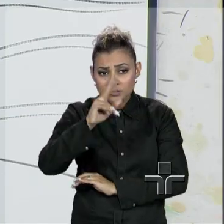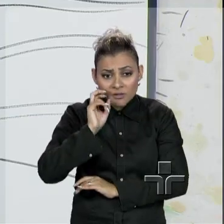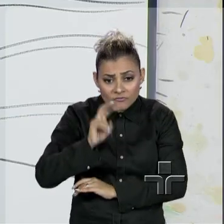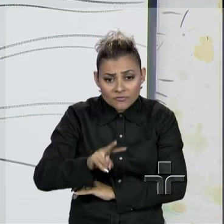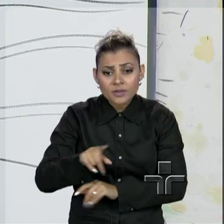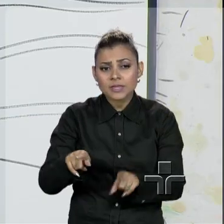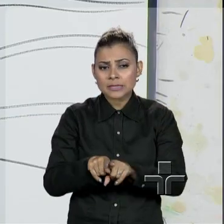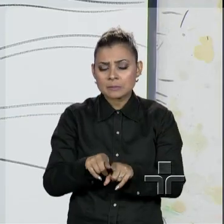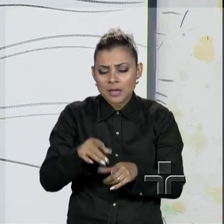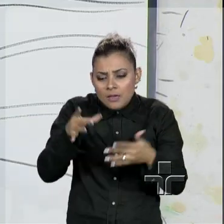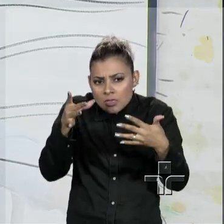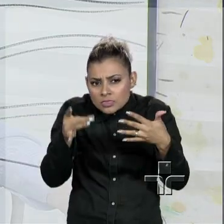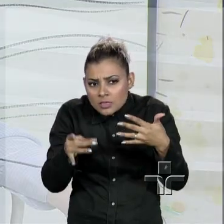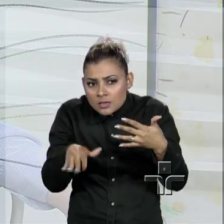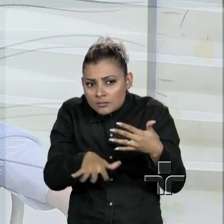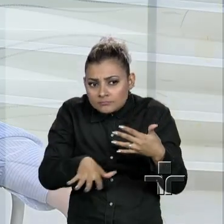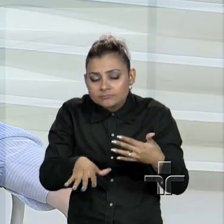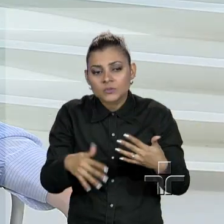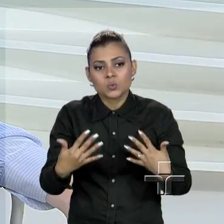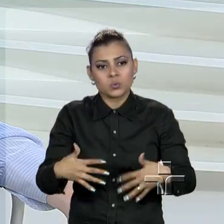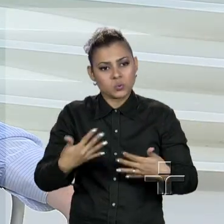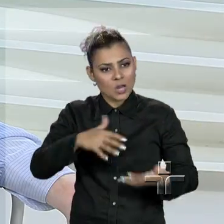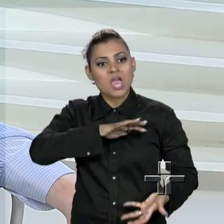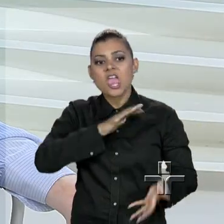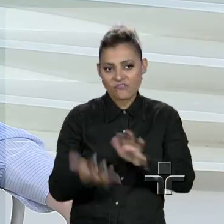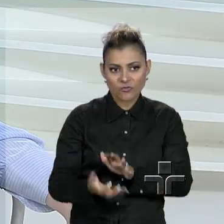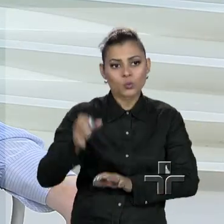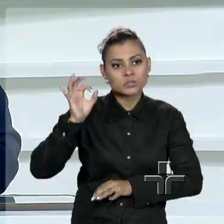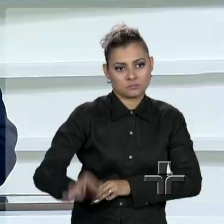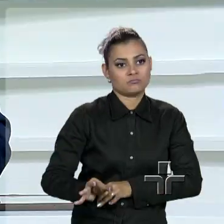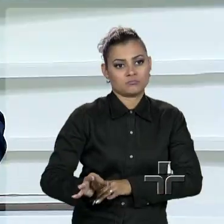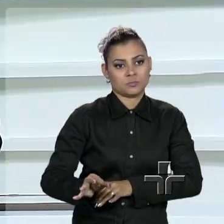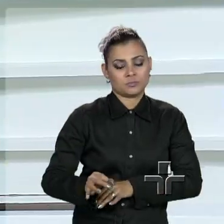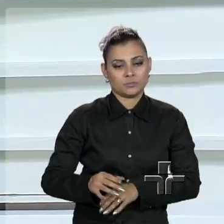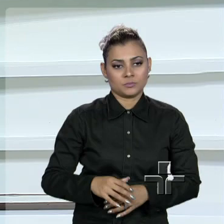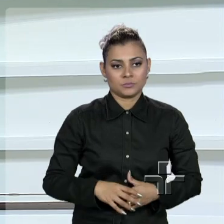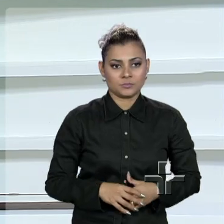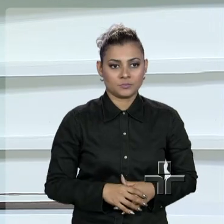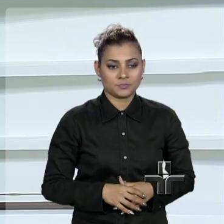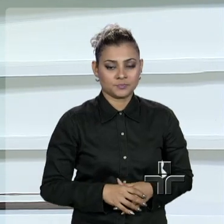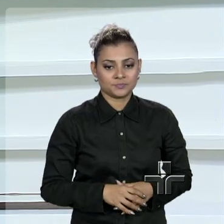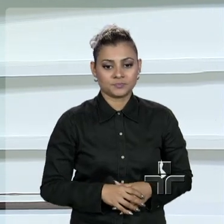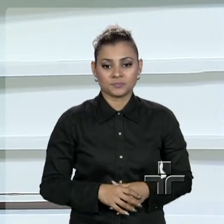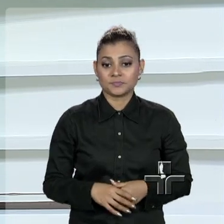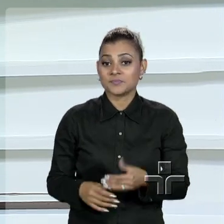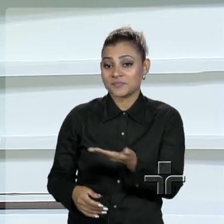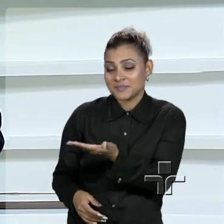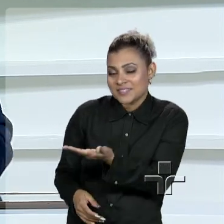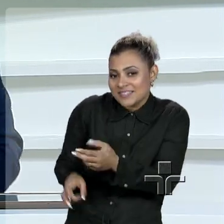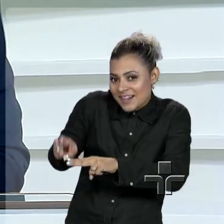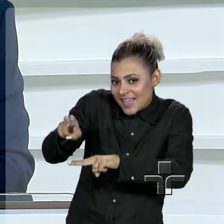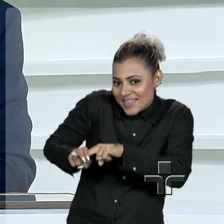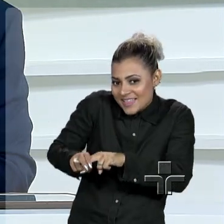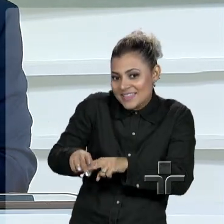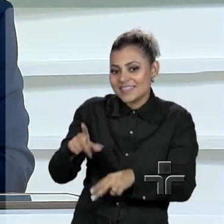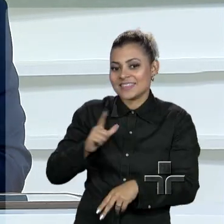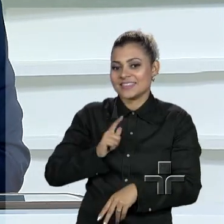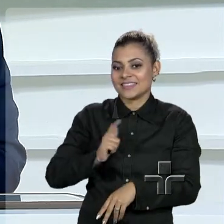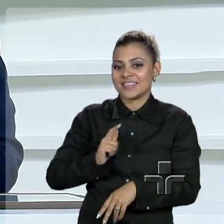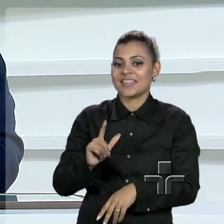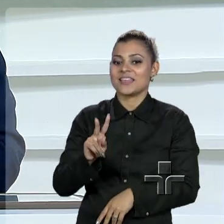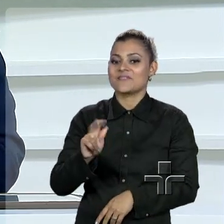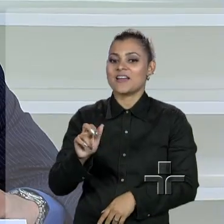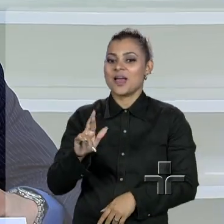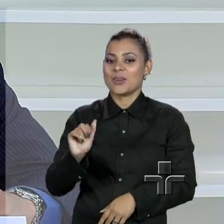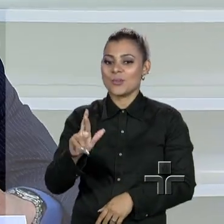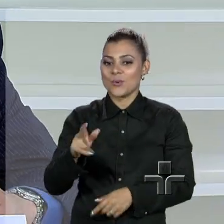fazendo, é uma verdadeira revolução. Ministro, agora do lado de trás ali da bancada, o Lamute do Valor. Lamute, tudo